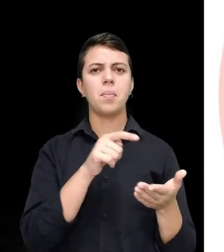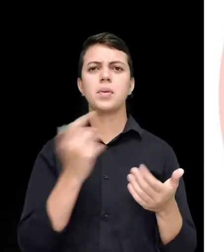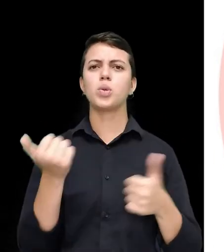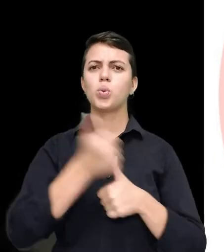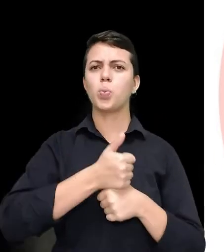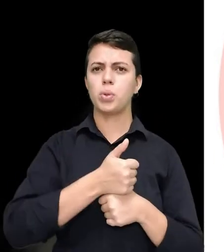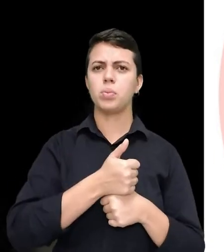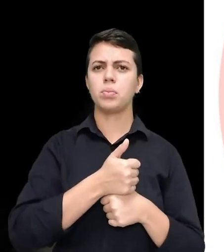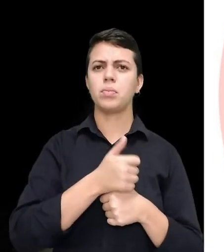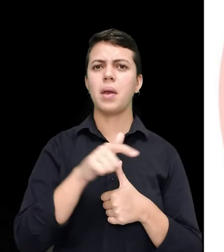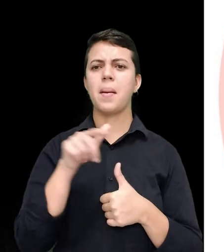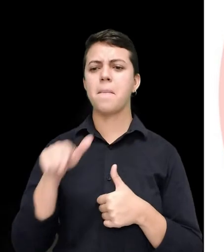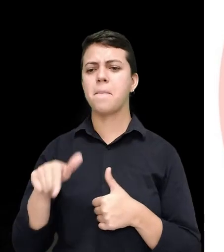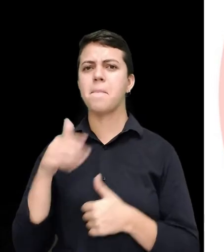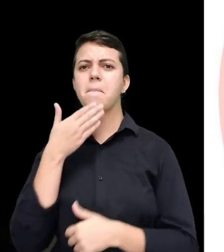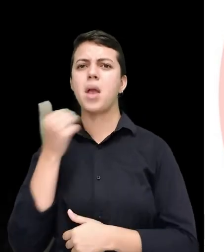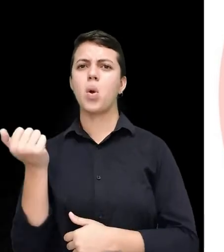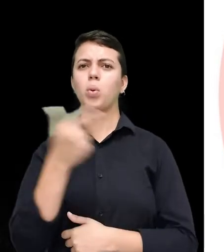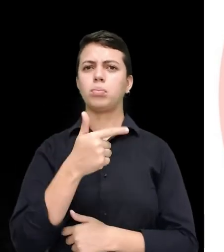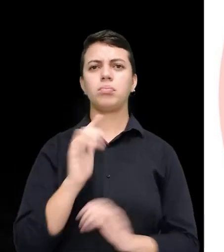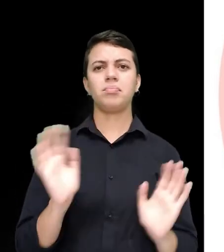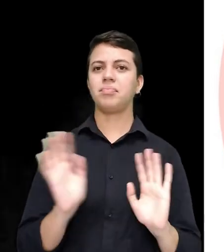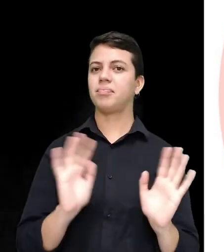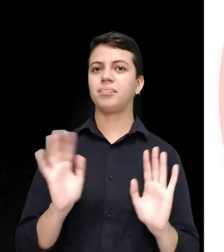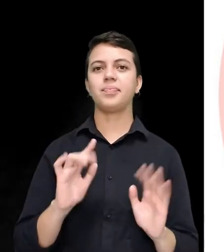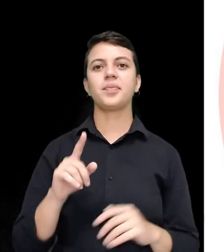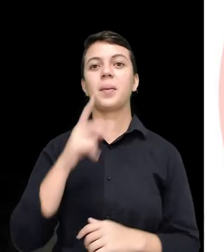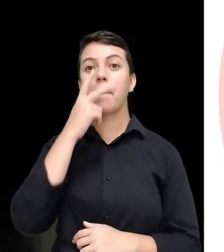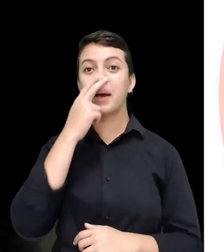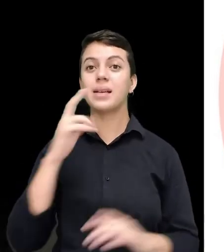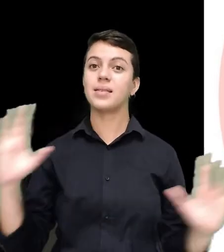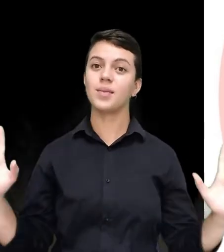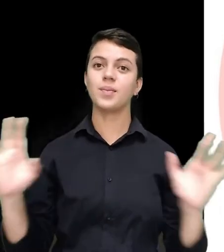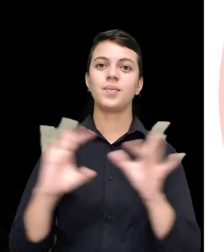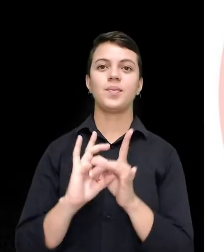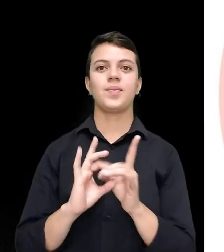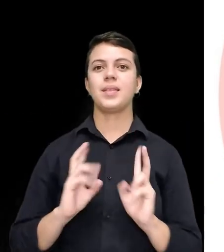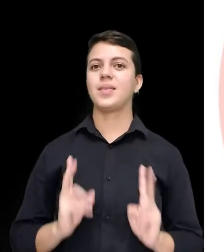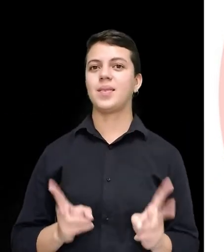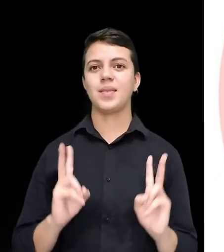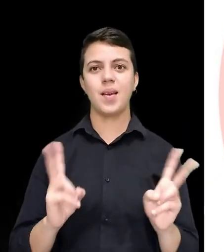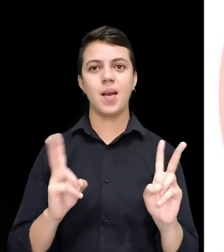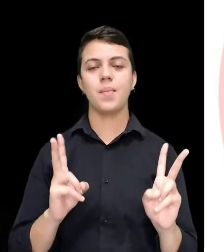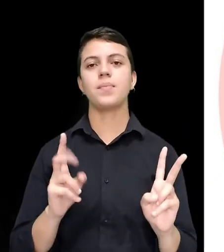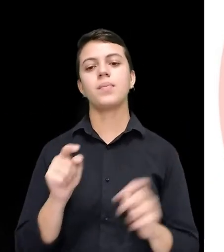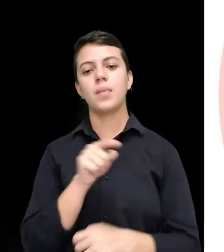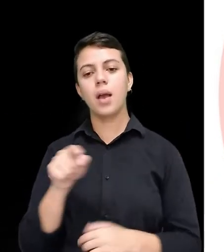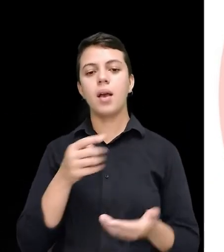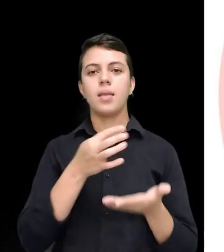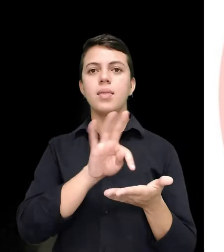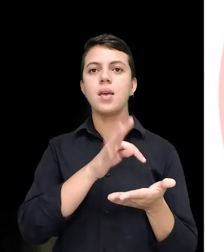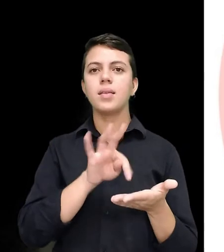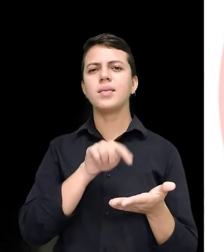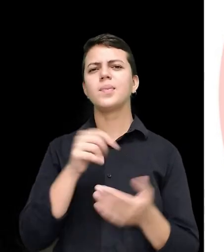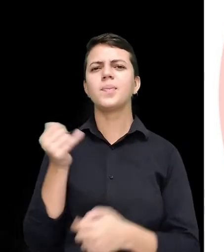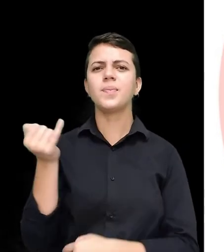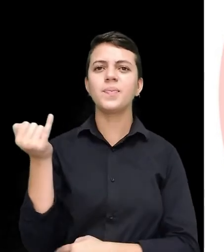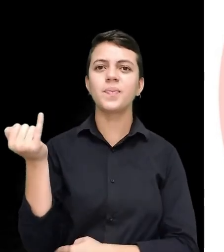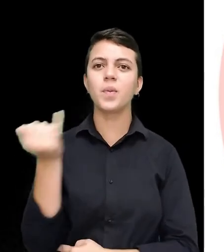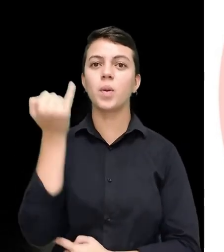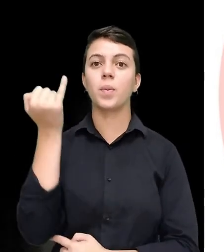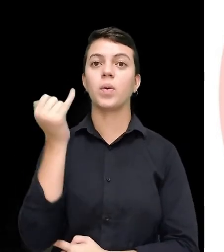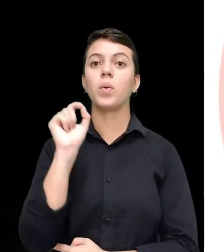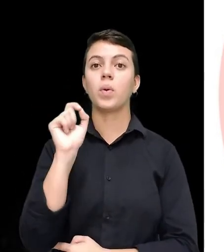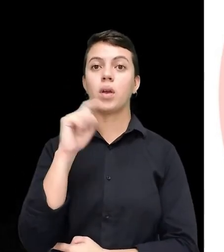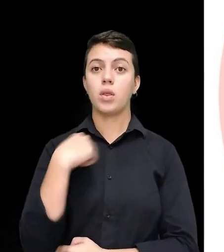completam, também elas se contradizem em algumas práticas, mas elas são muito importantes para que a gente